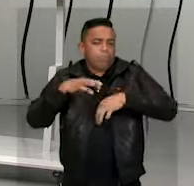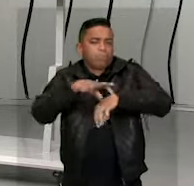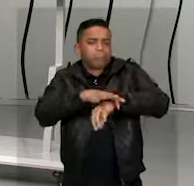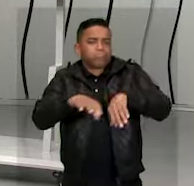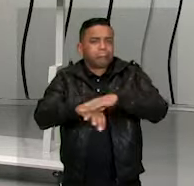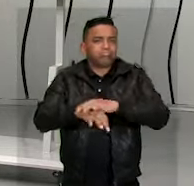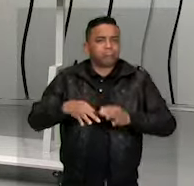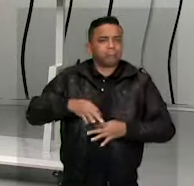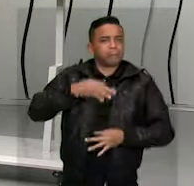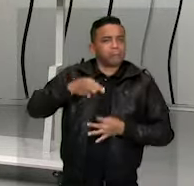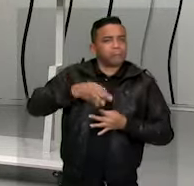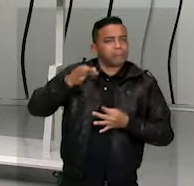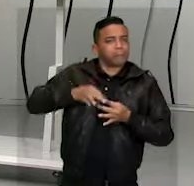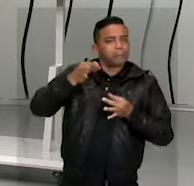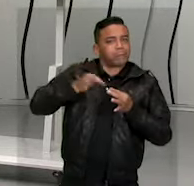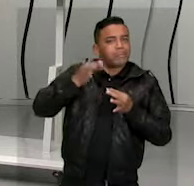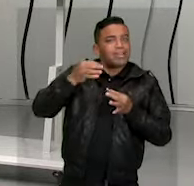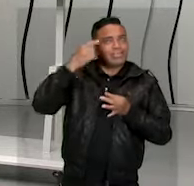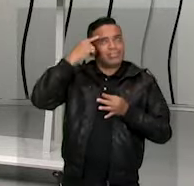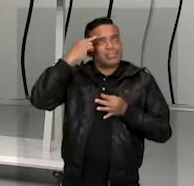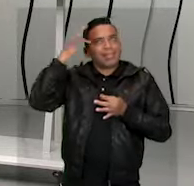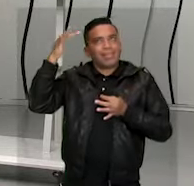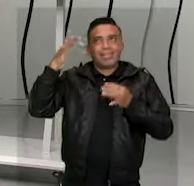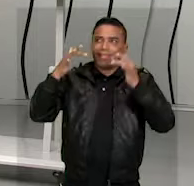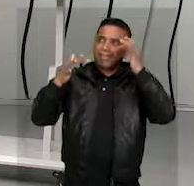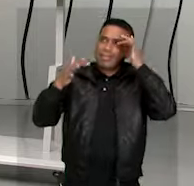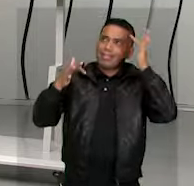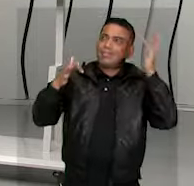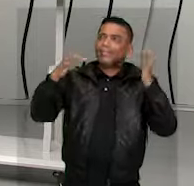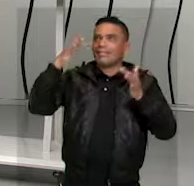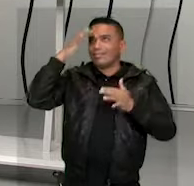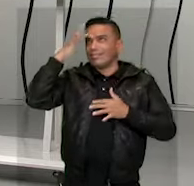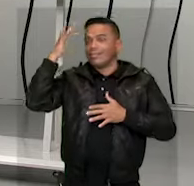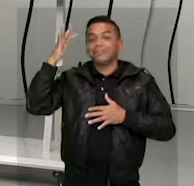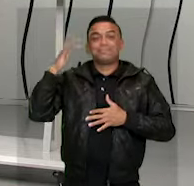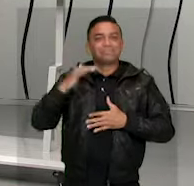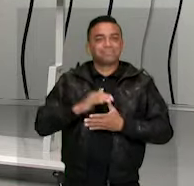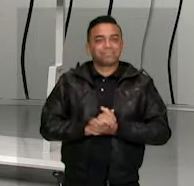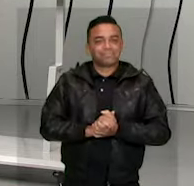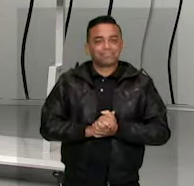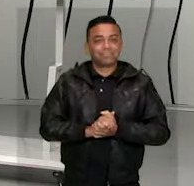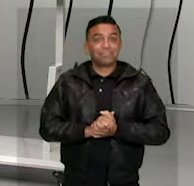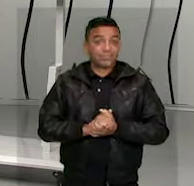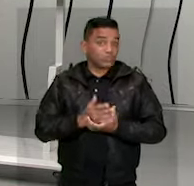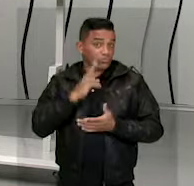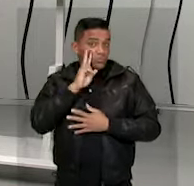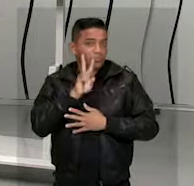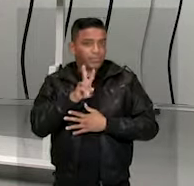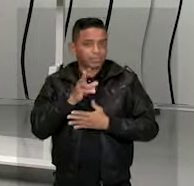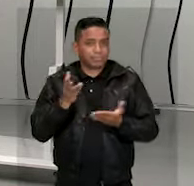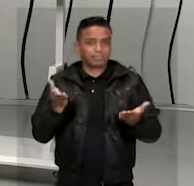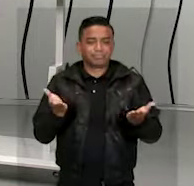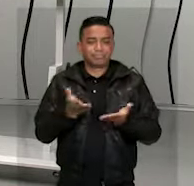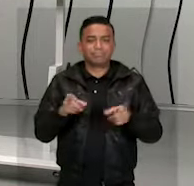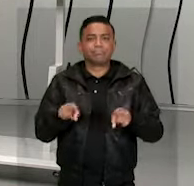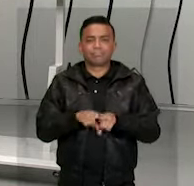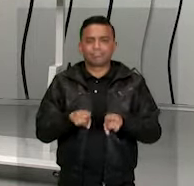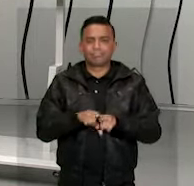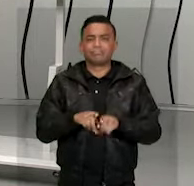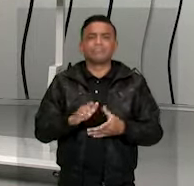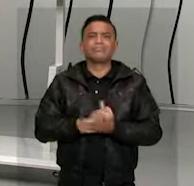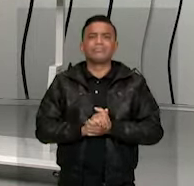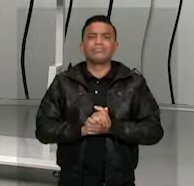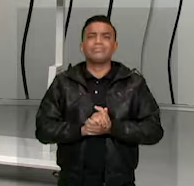na cabeça quem é. Não é isso? Bom, aí nós vamos ver aqui que tem também um